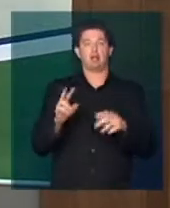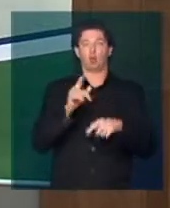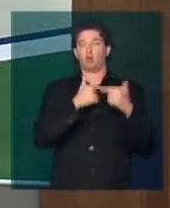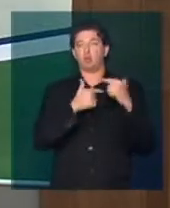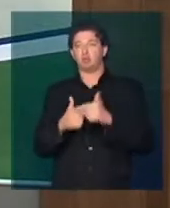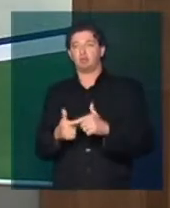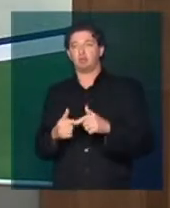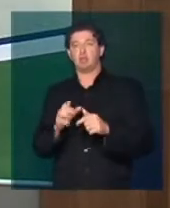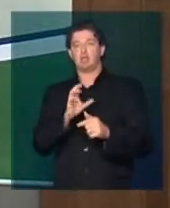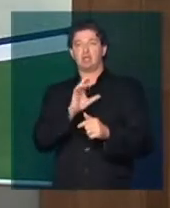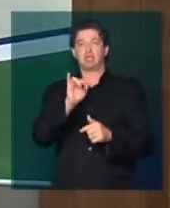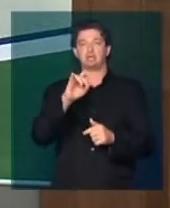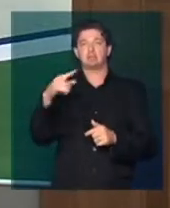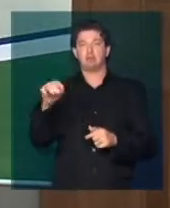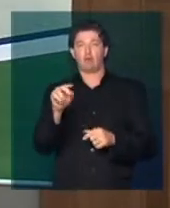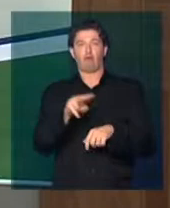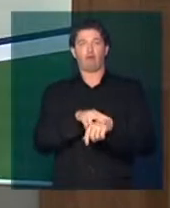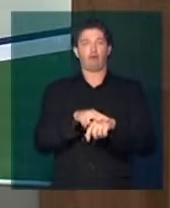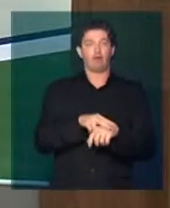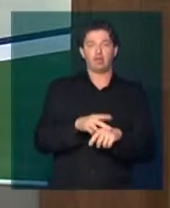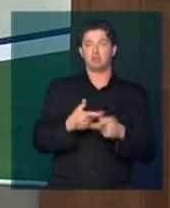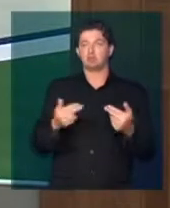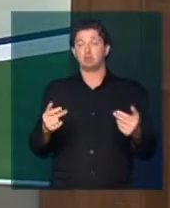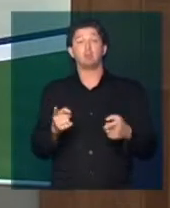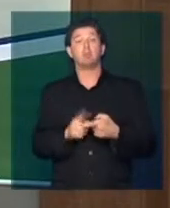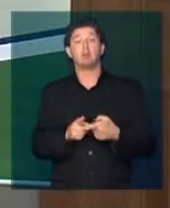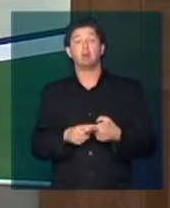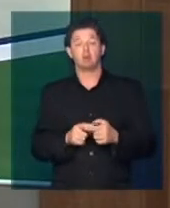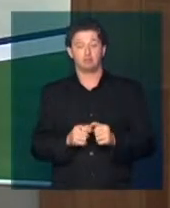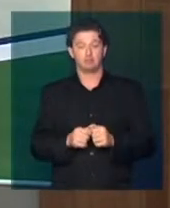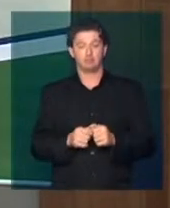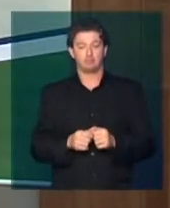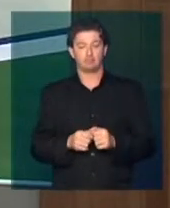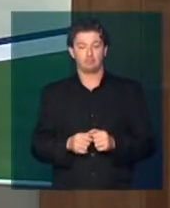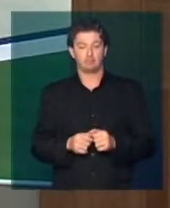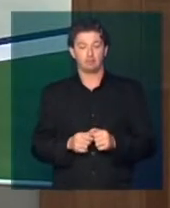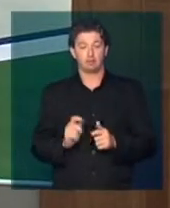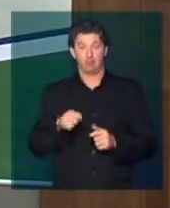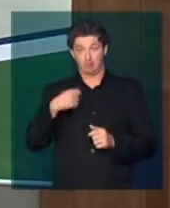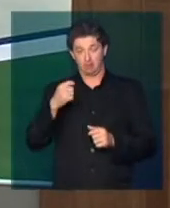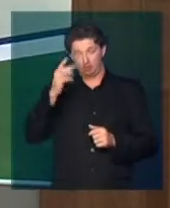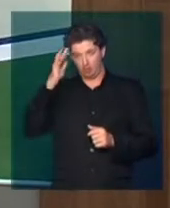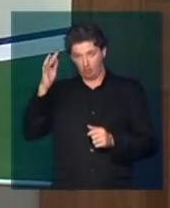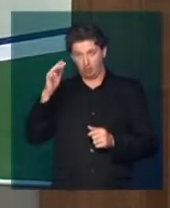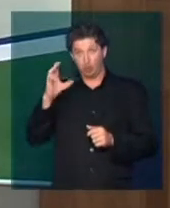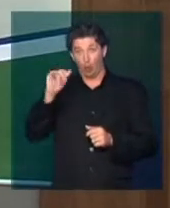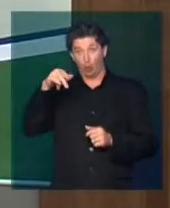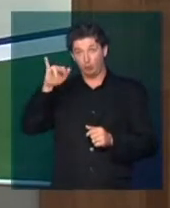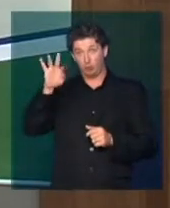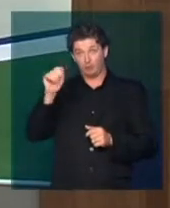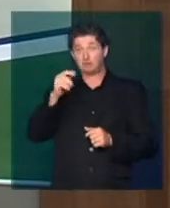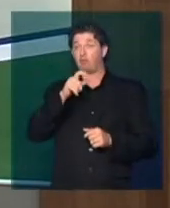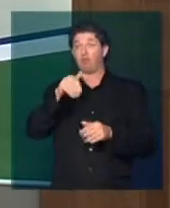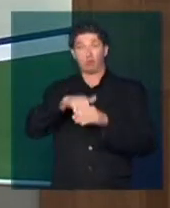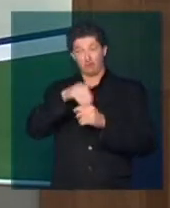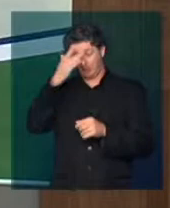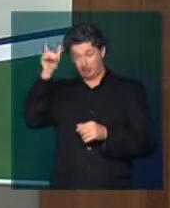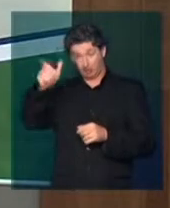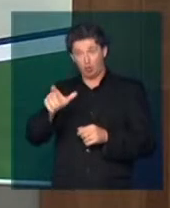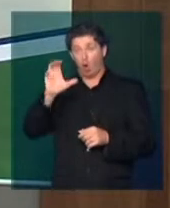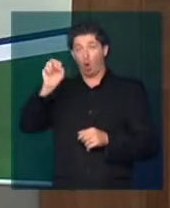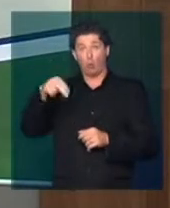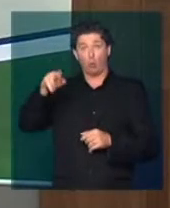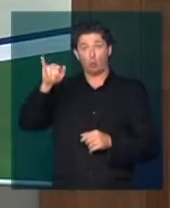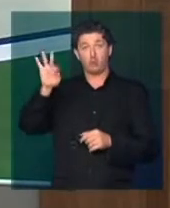o Partido Cristão, o Partido Verde. Por quê? Para quem for da ideologia comunista, vai votar no comunista, no Partido